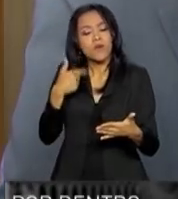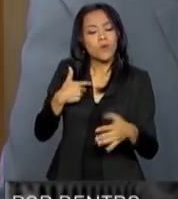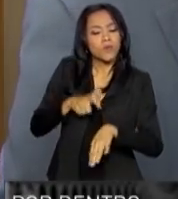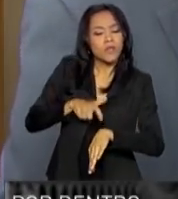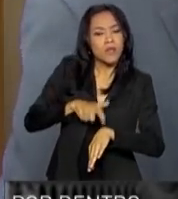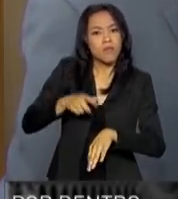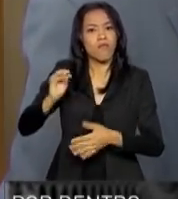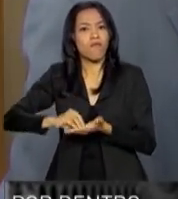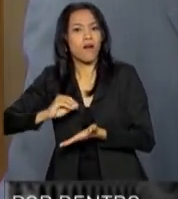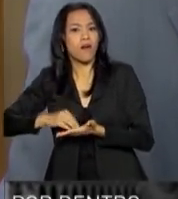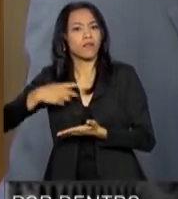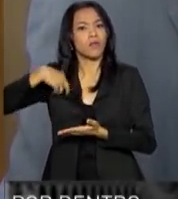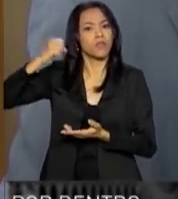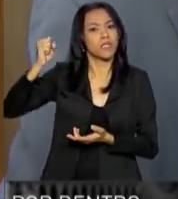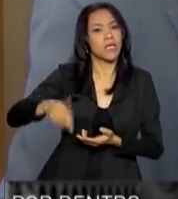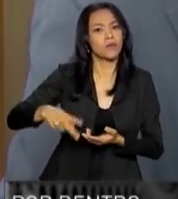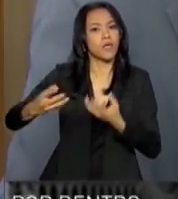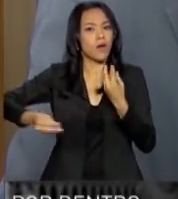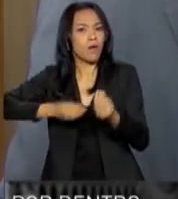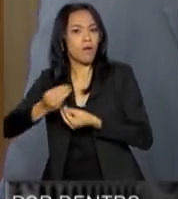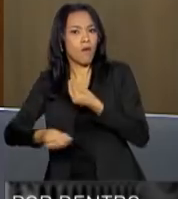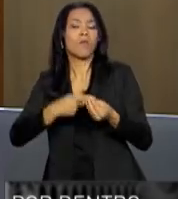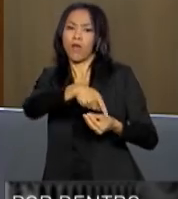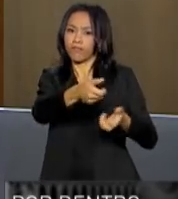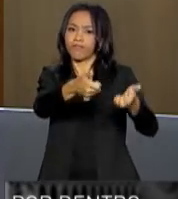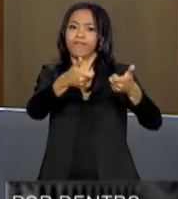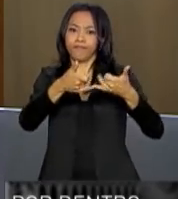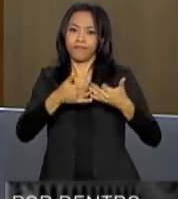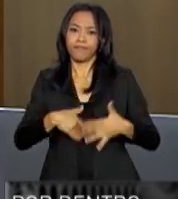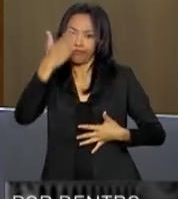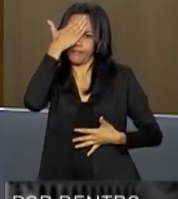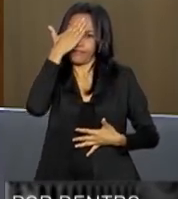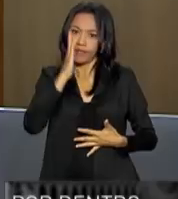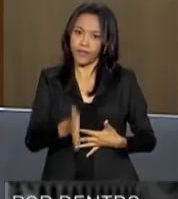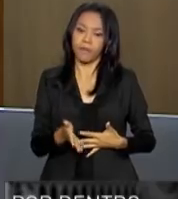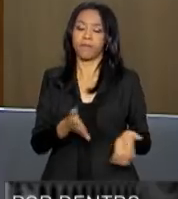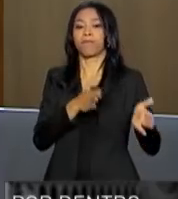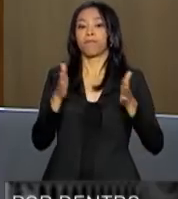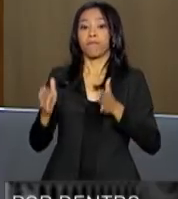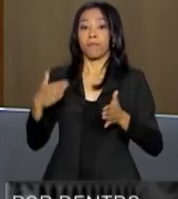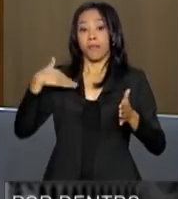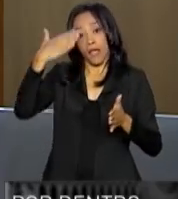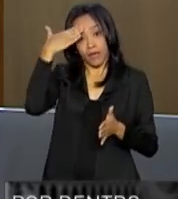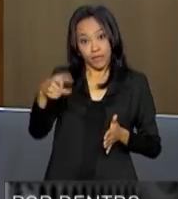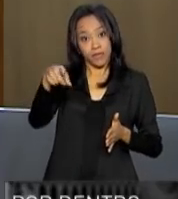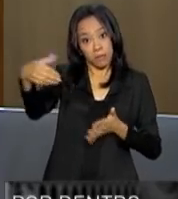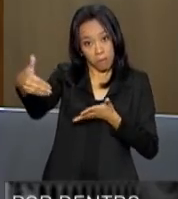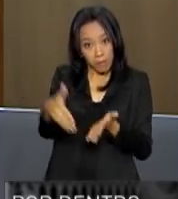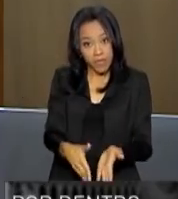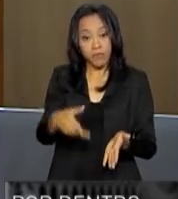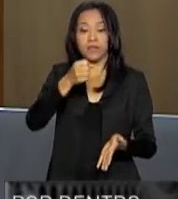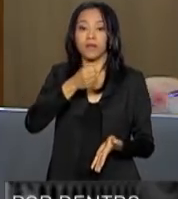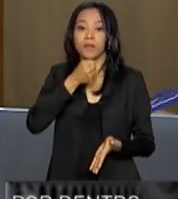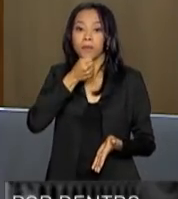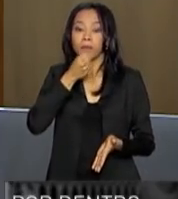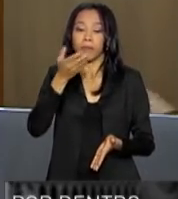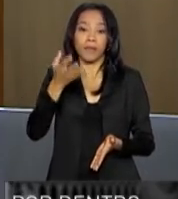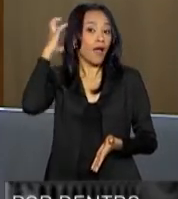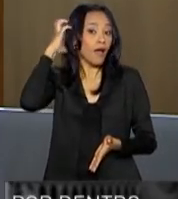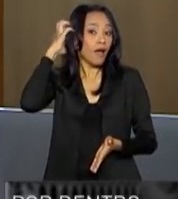sua situação junto à previdência social agradeço a participação da denise mello da rádio banda b 550 km de curitiba no